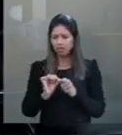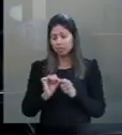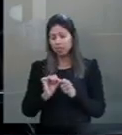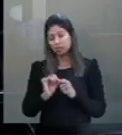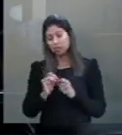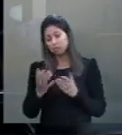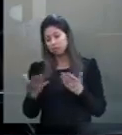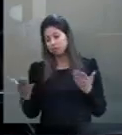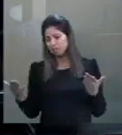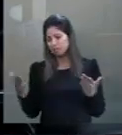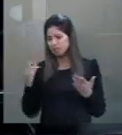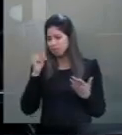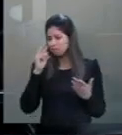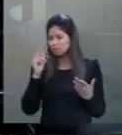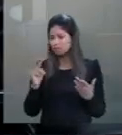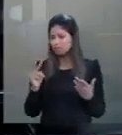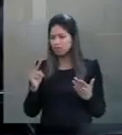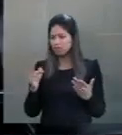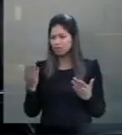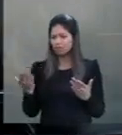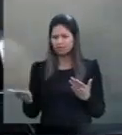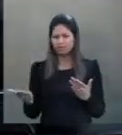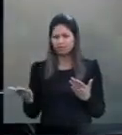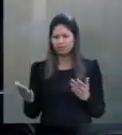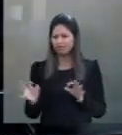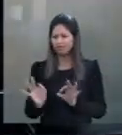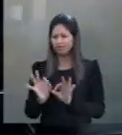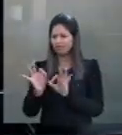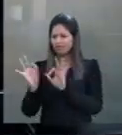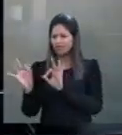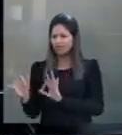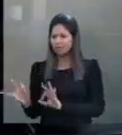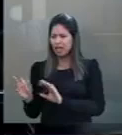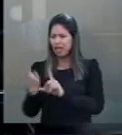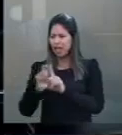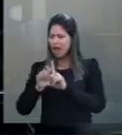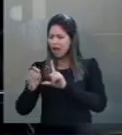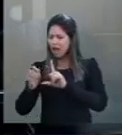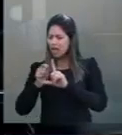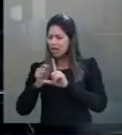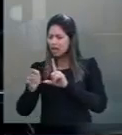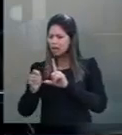pela grandeza da reportagem,